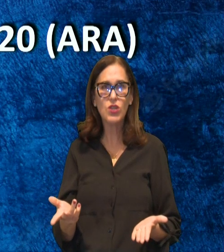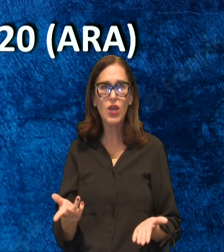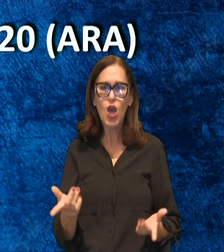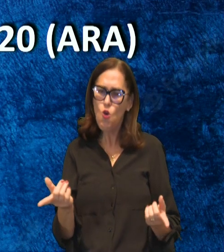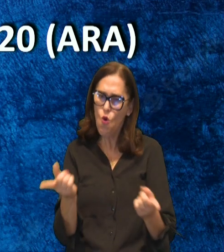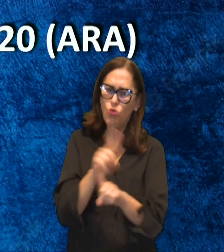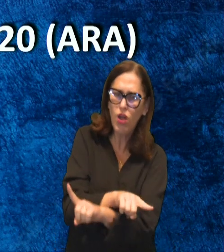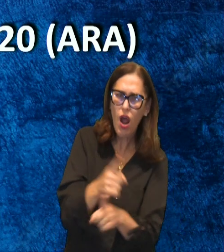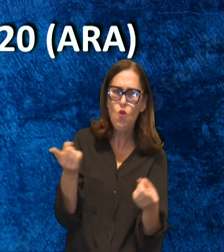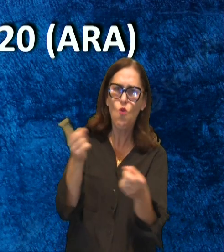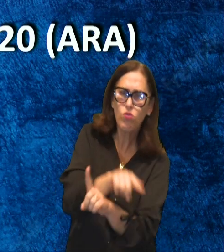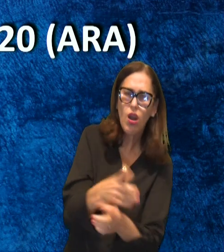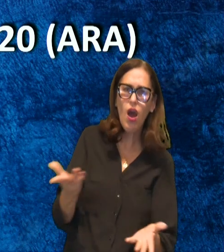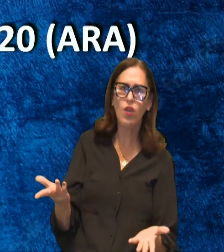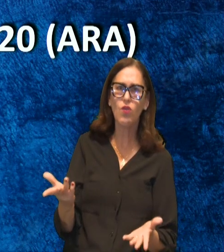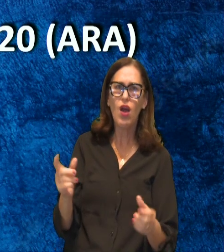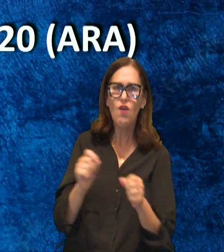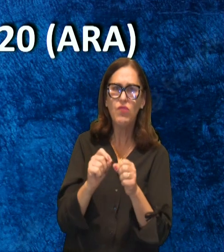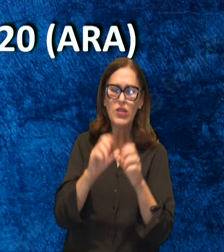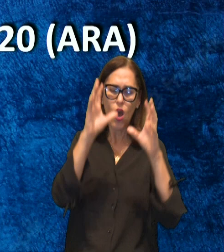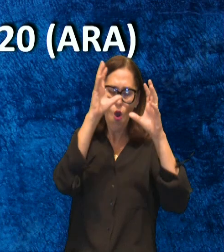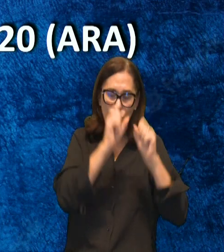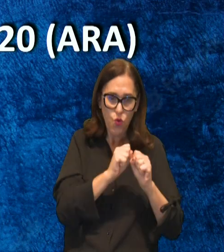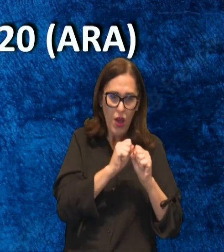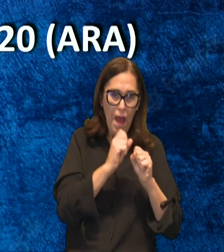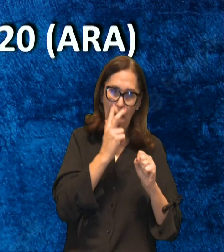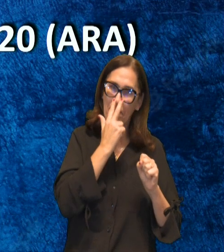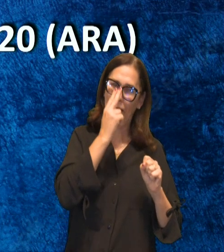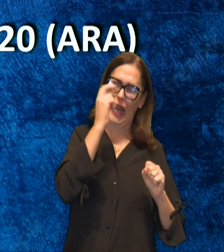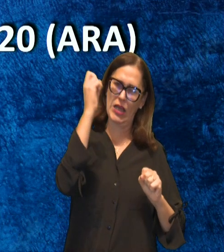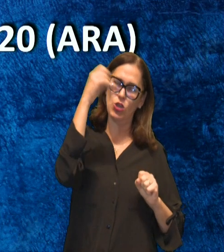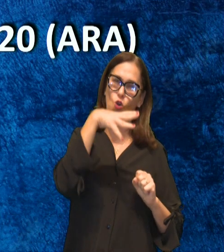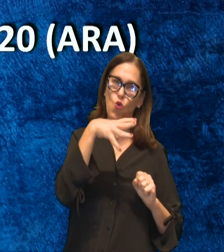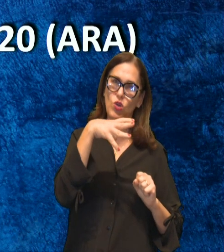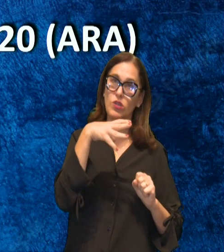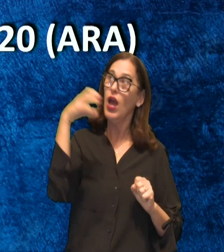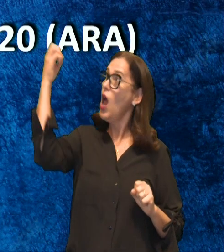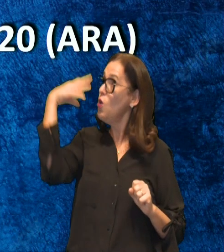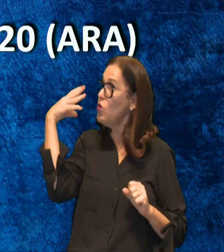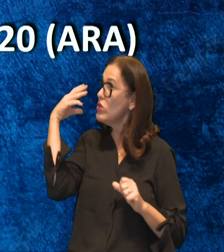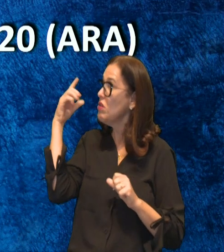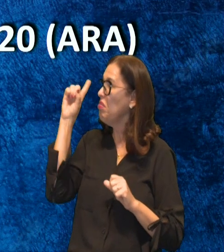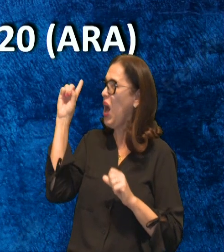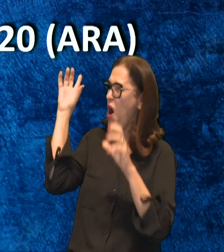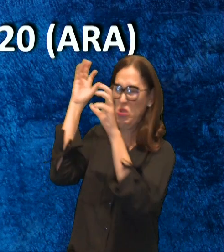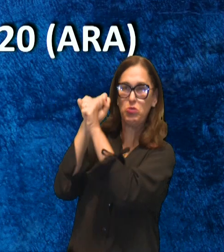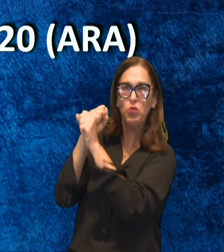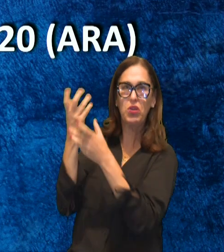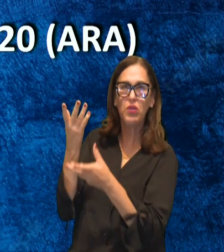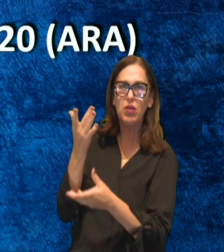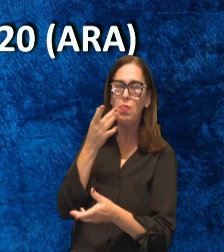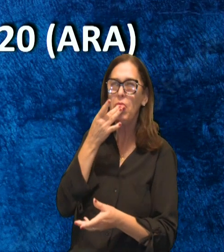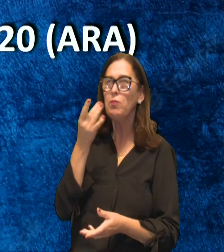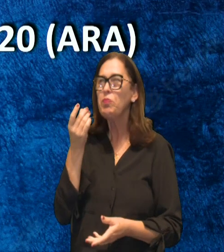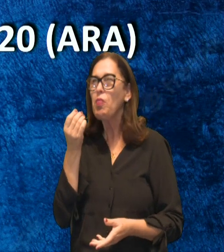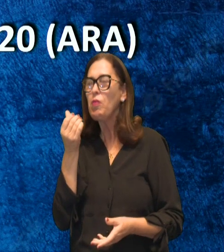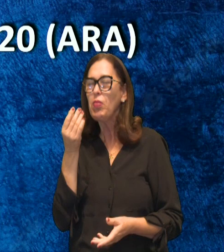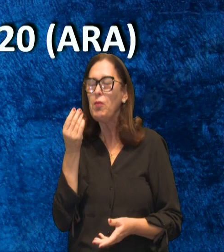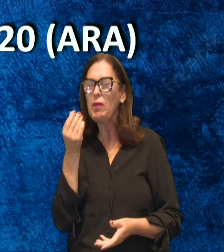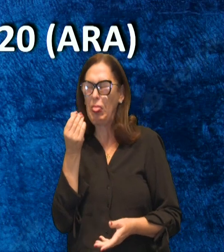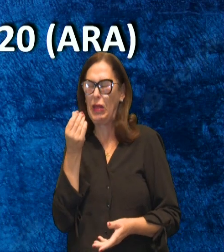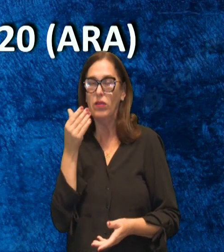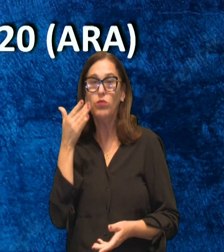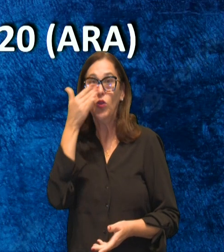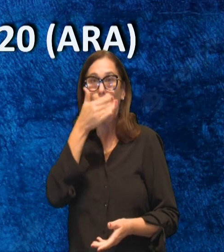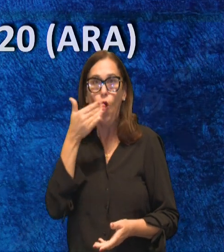bem mal, que fazem da escuridade luz e da luz escuridade, põem o amargo por doce e o